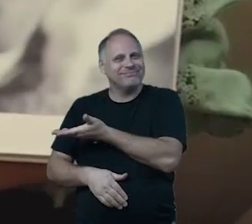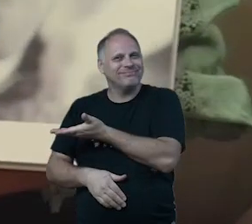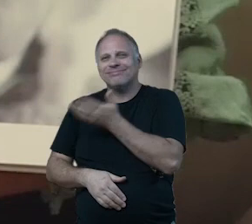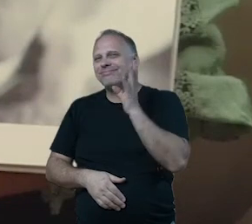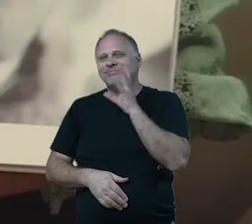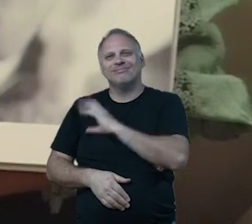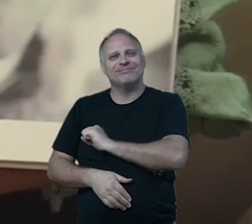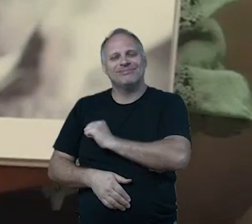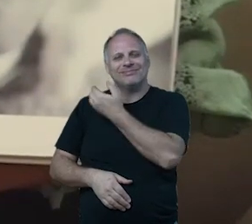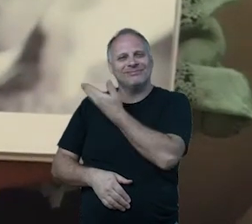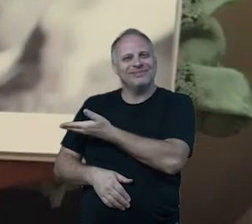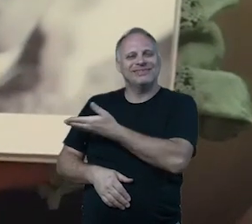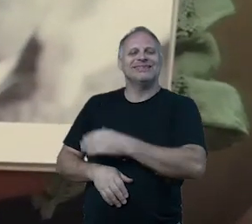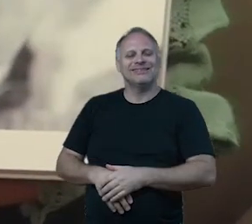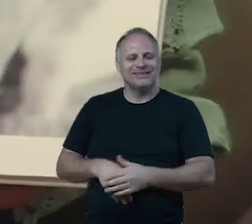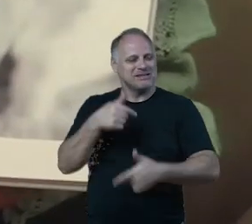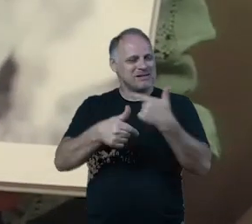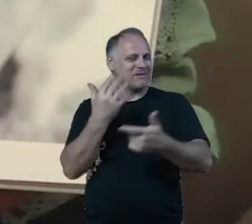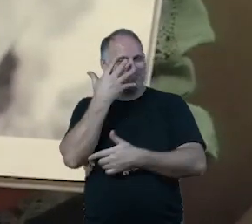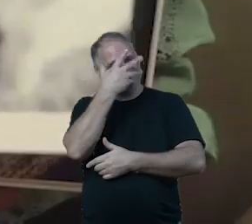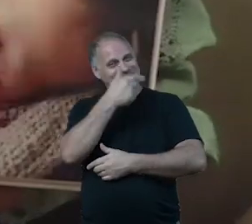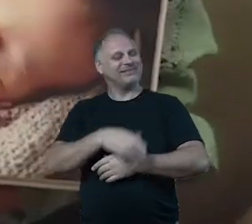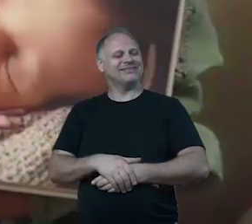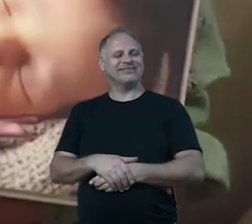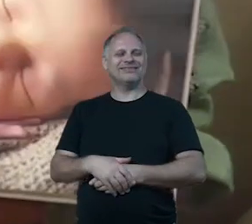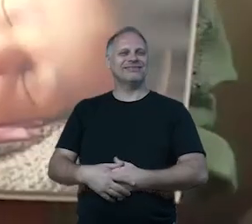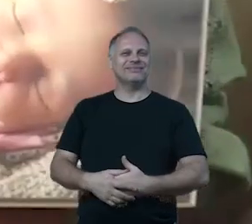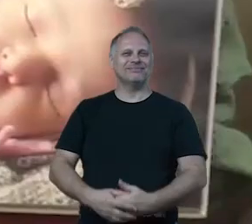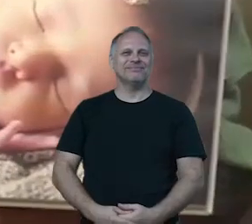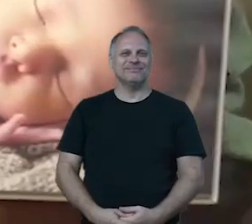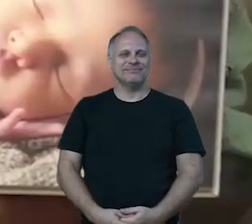amor. Que trabalho lindo. Obrigada.